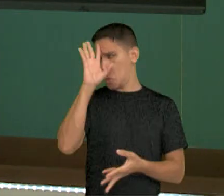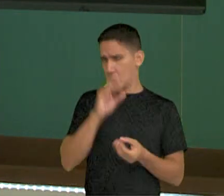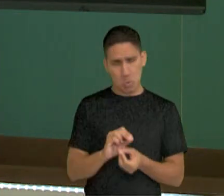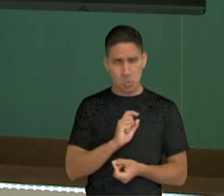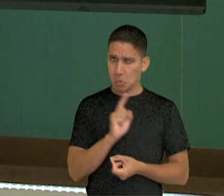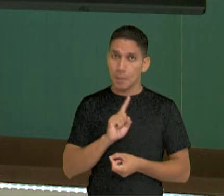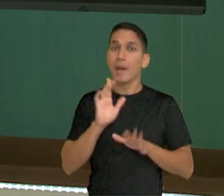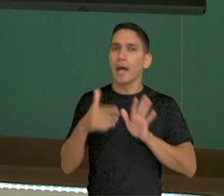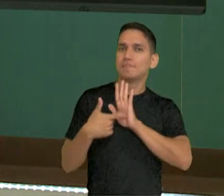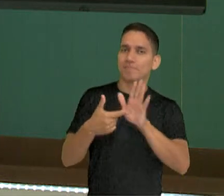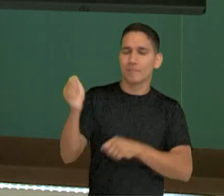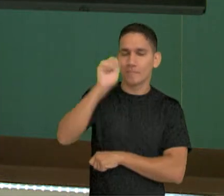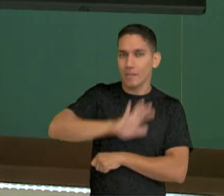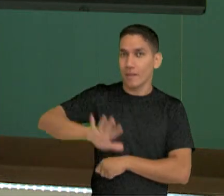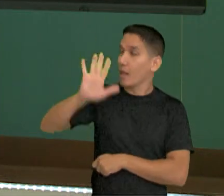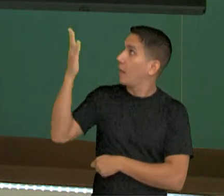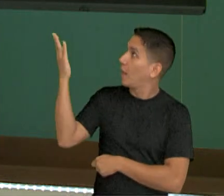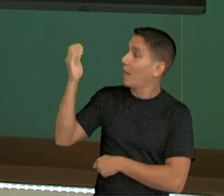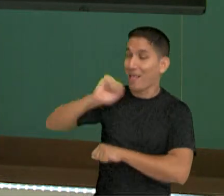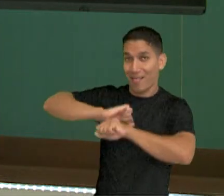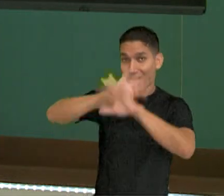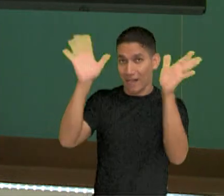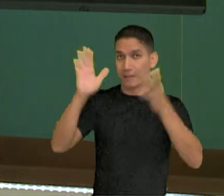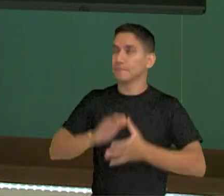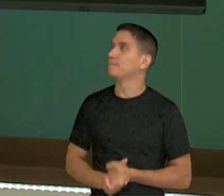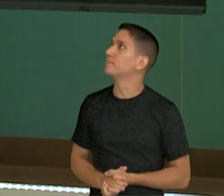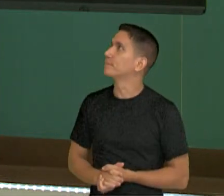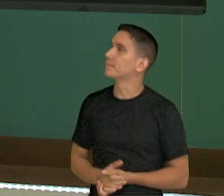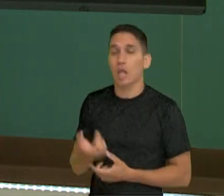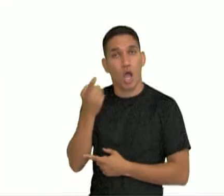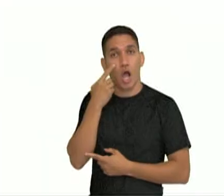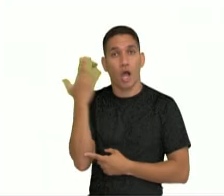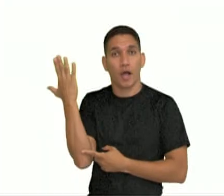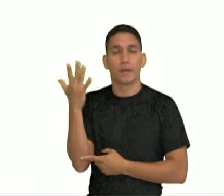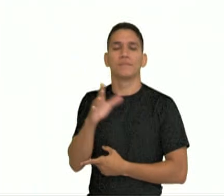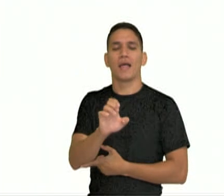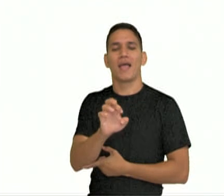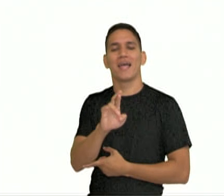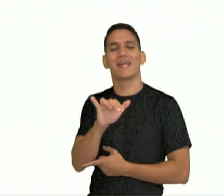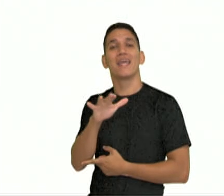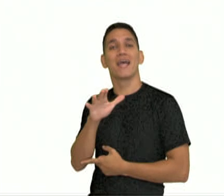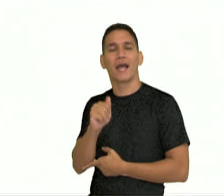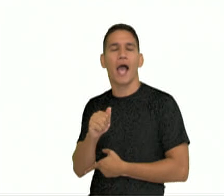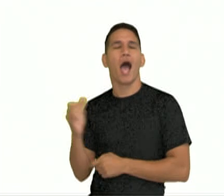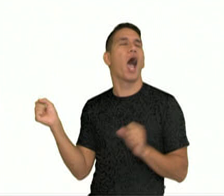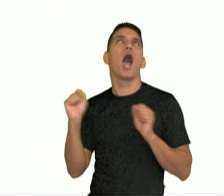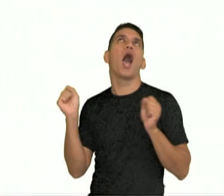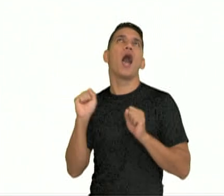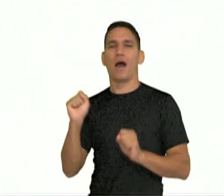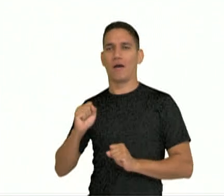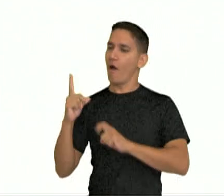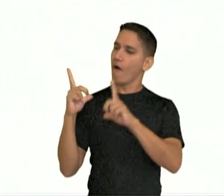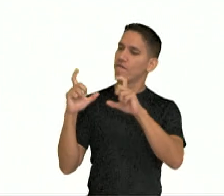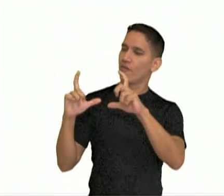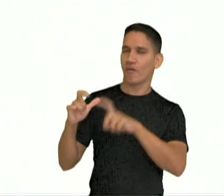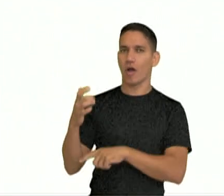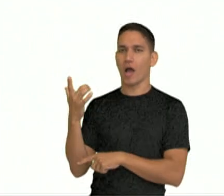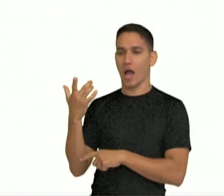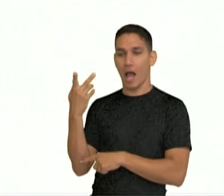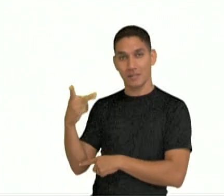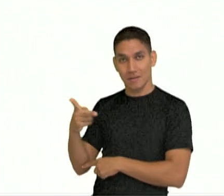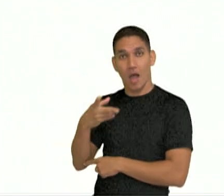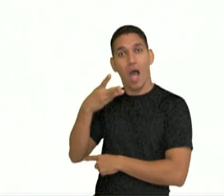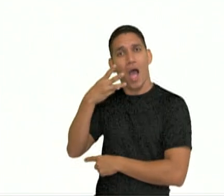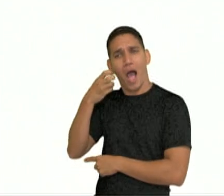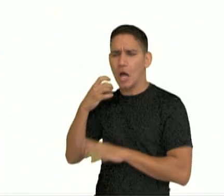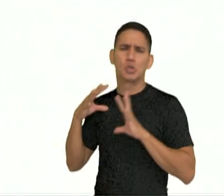Num exemplo, fica muito mais fácil a compreensão. Vamos ver aqui, ó. A Érica adora postar fotos do seu gato na internet. Todo